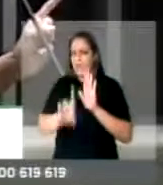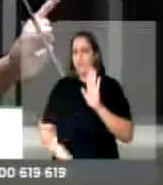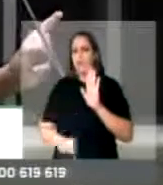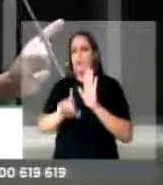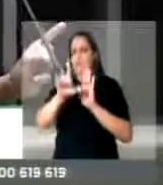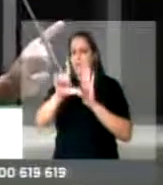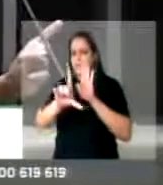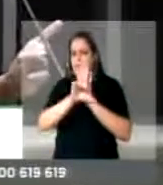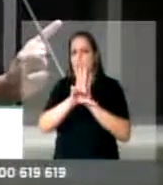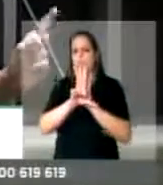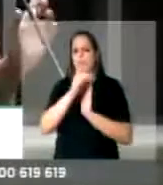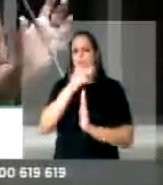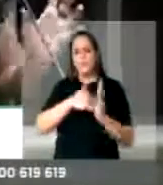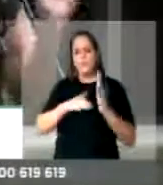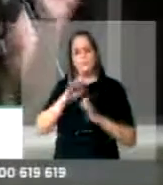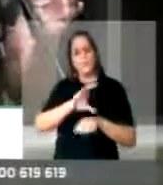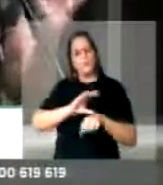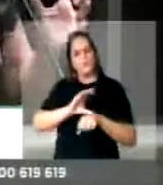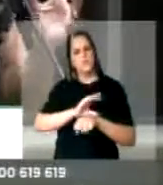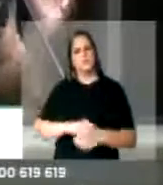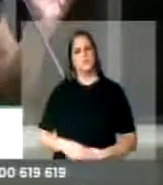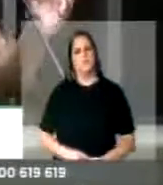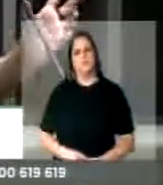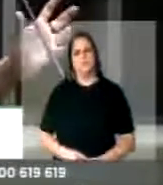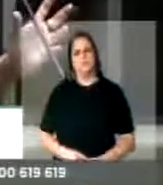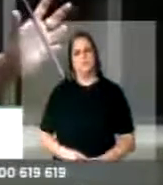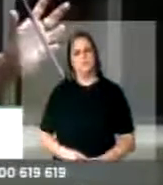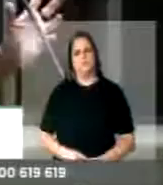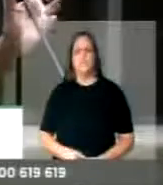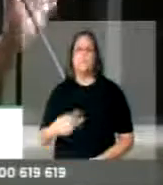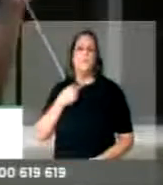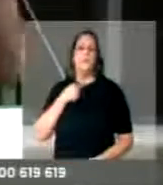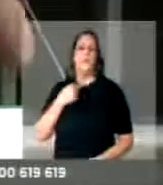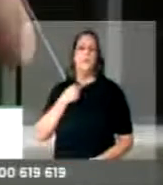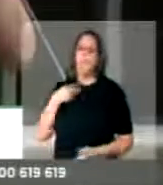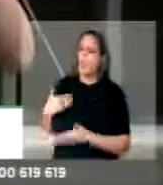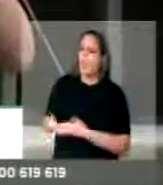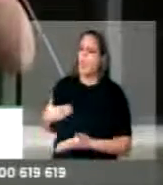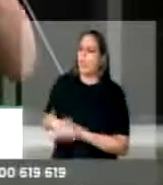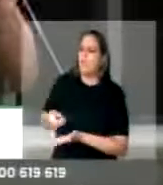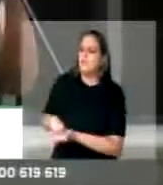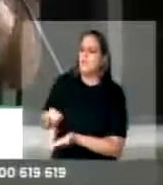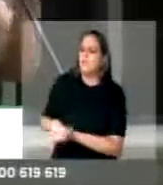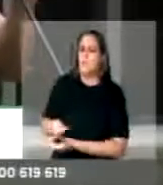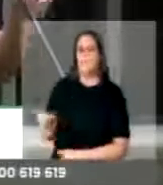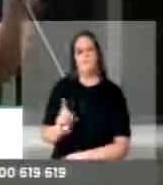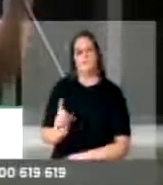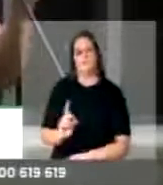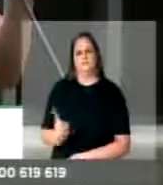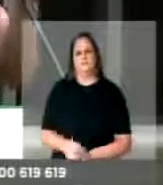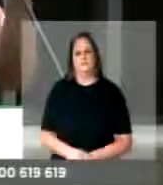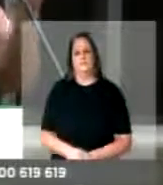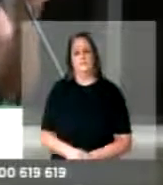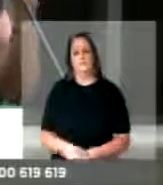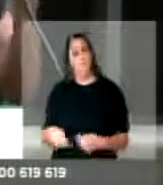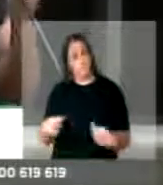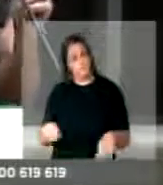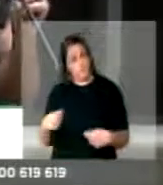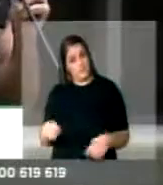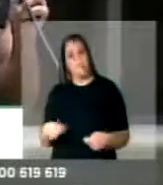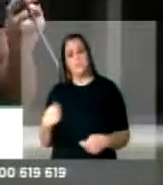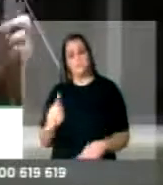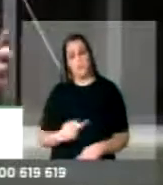própria Constituição. Então, portanto, é preciso não ter assodamento. E, para além disso, é preciso que nós